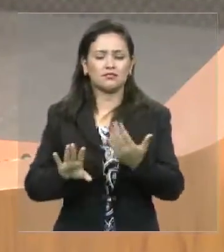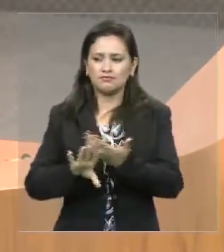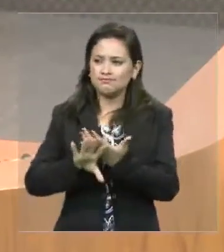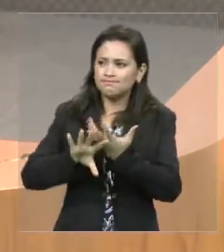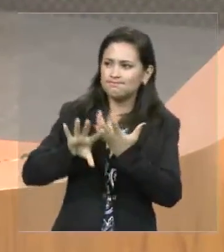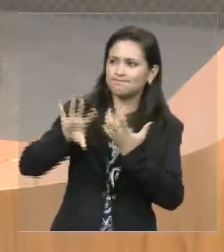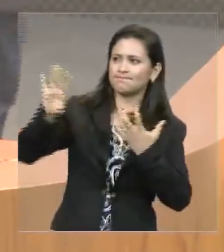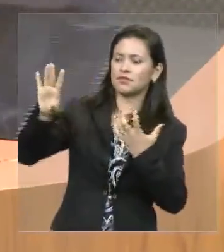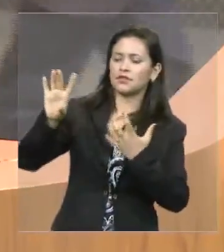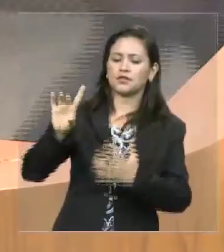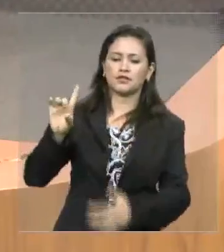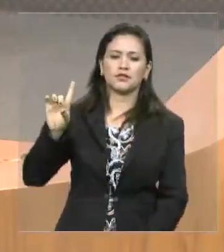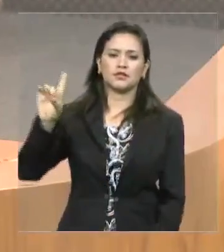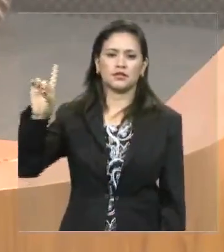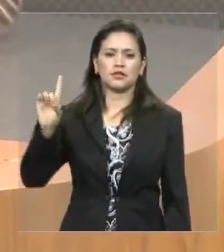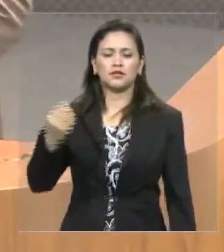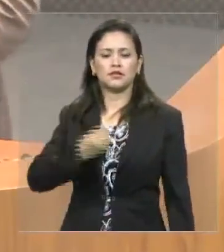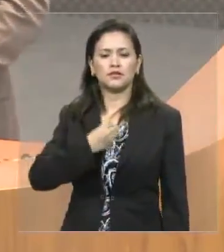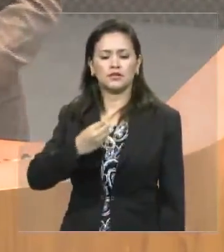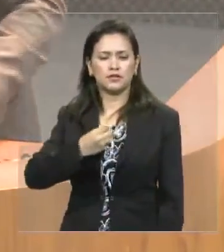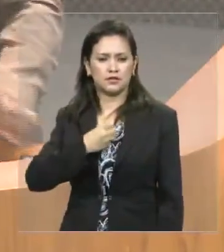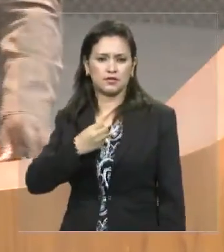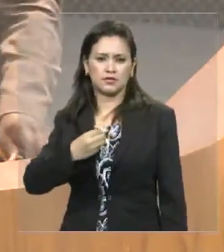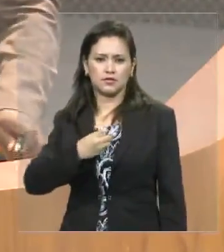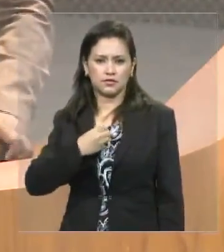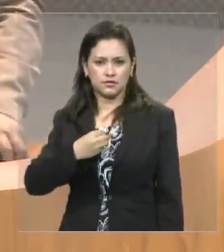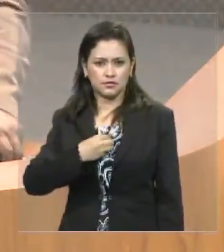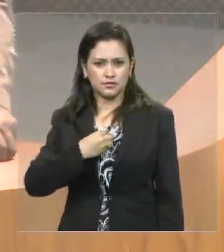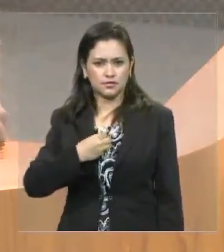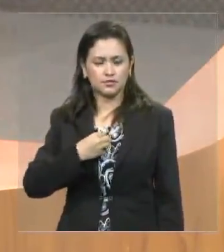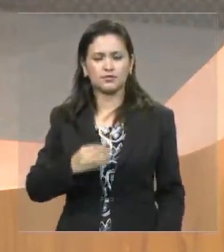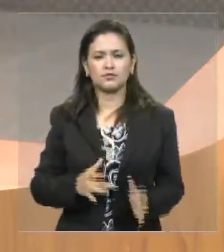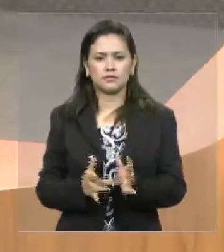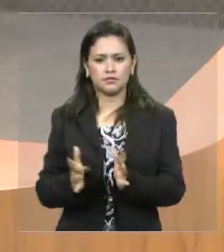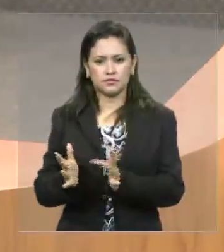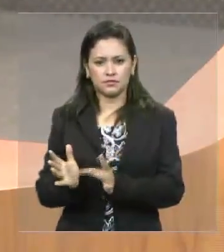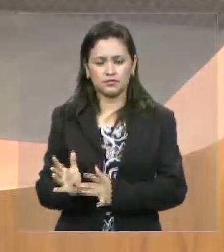amor de Deus que está em Cristo Jesus, nosso Senhor. Deus abençoe a todos, em nome de Jesus.